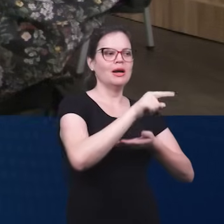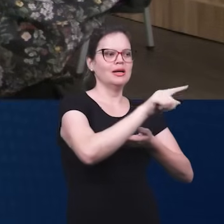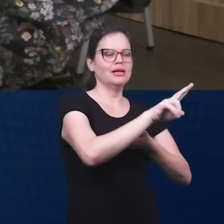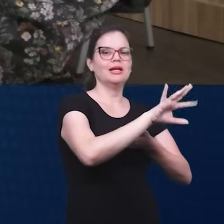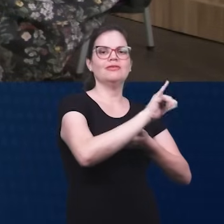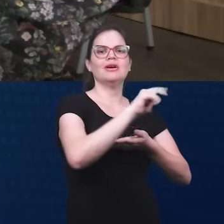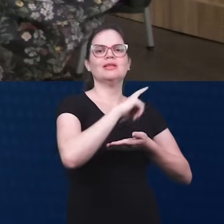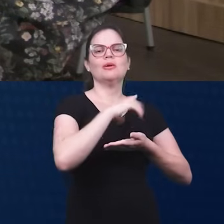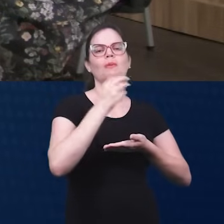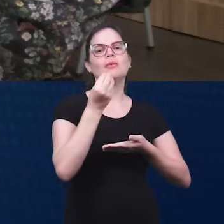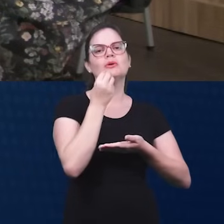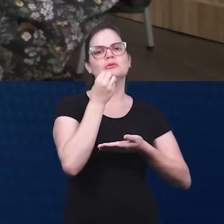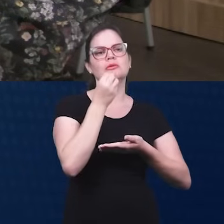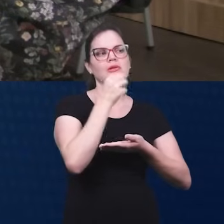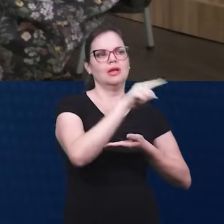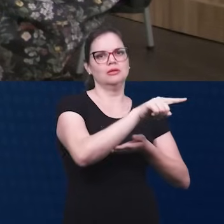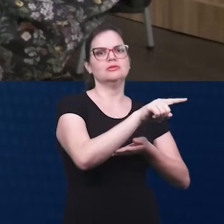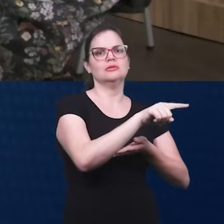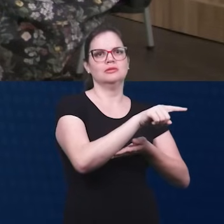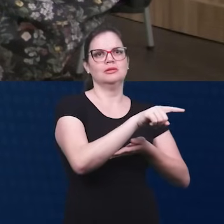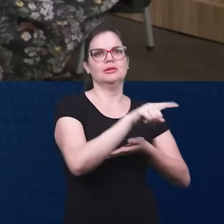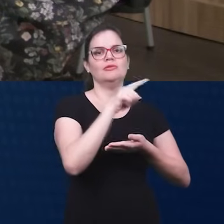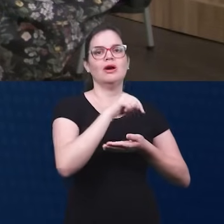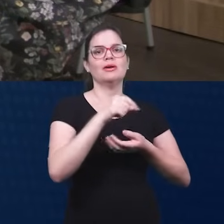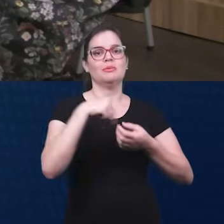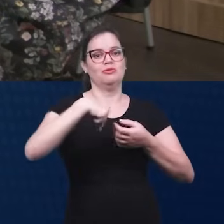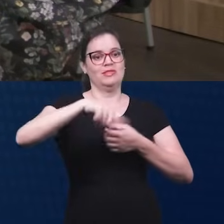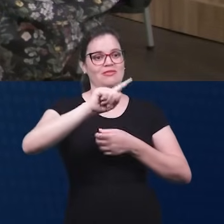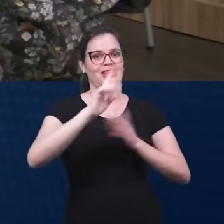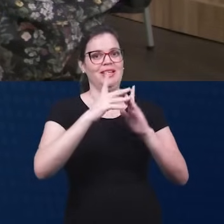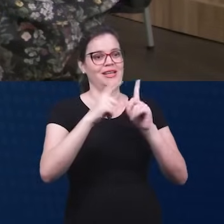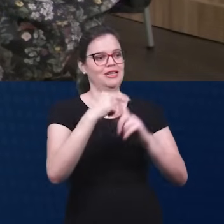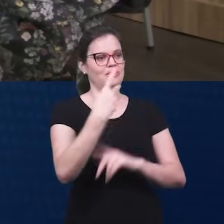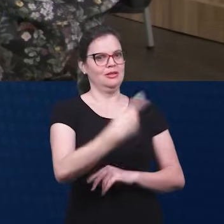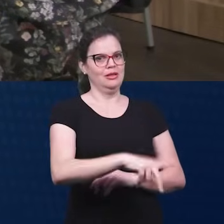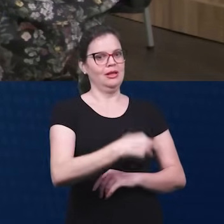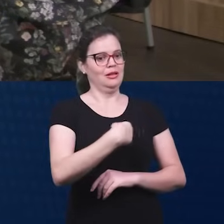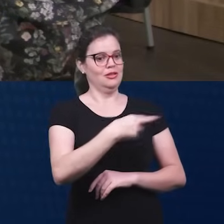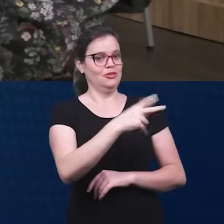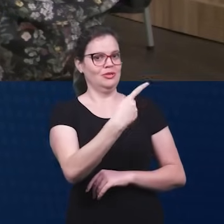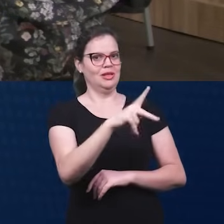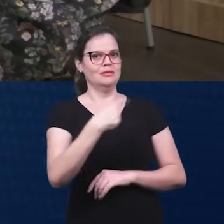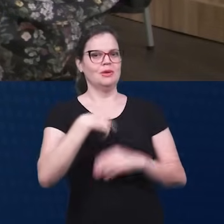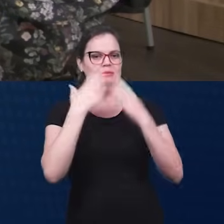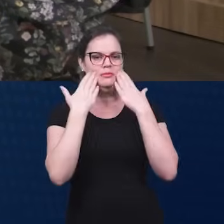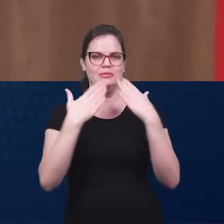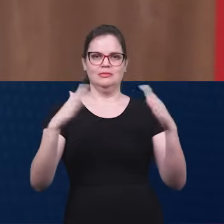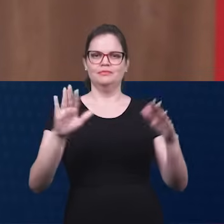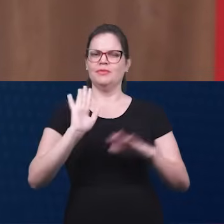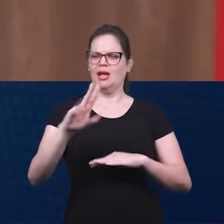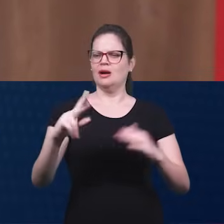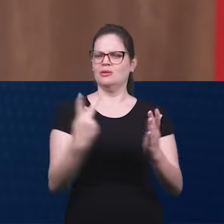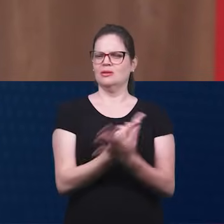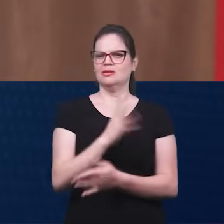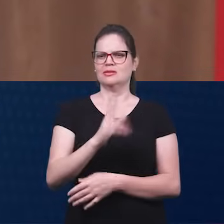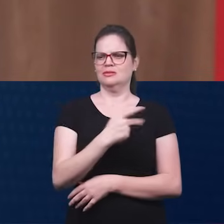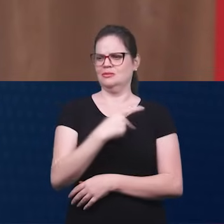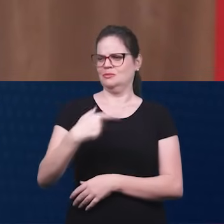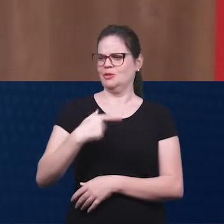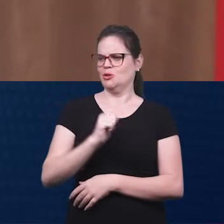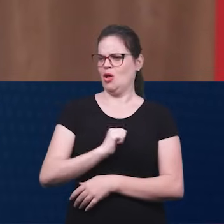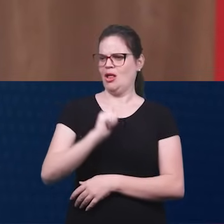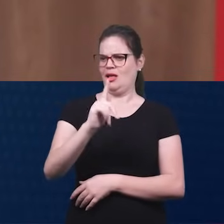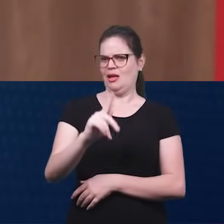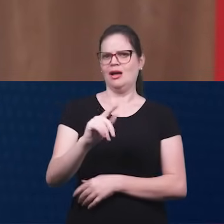dar oportunidade para falar, para apresentar a obra. Isso aconteceu até com o pastor Alexandre Gueiros em